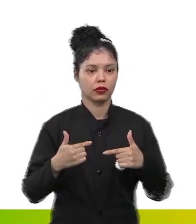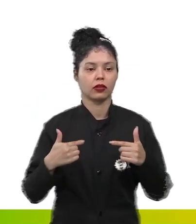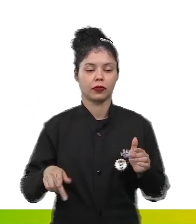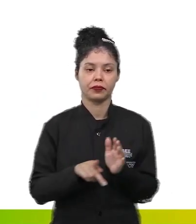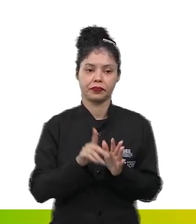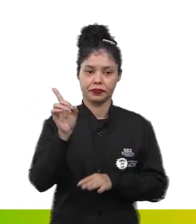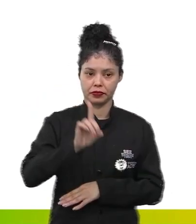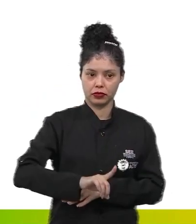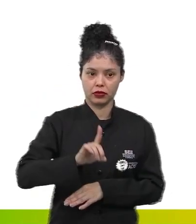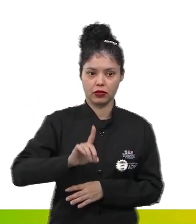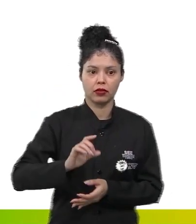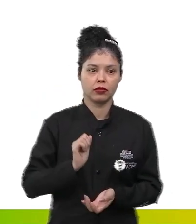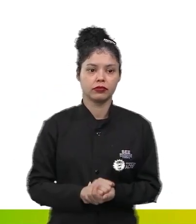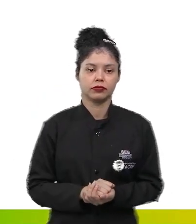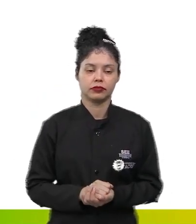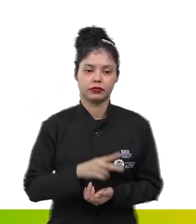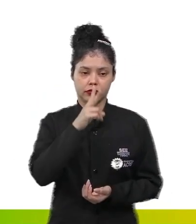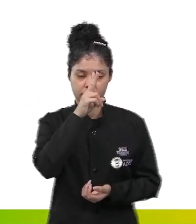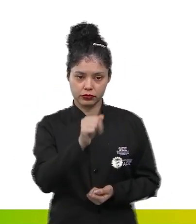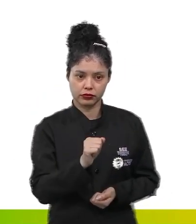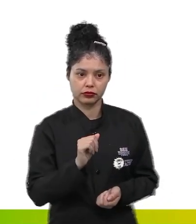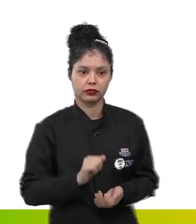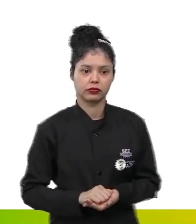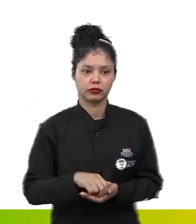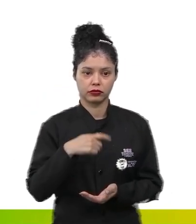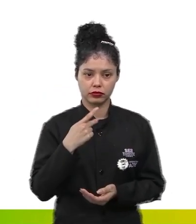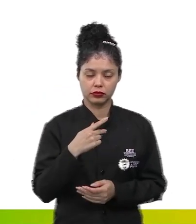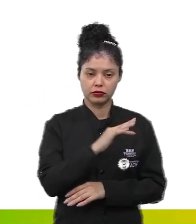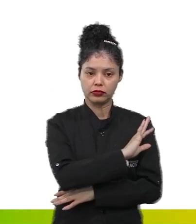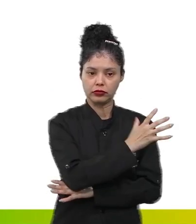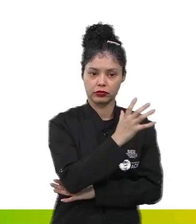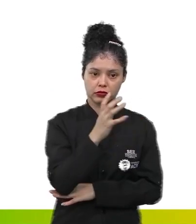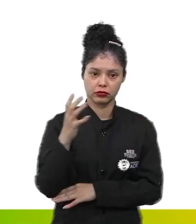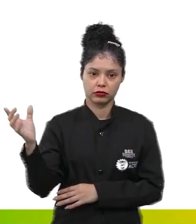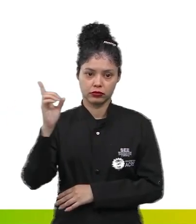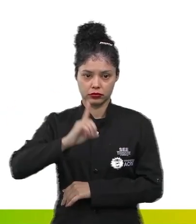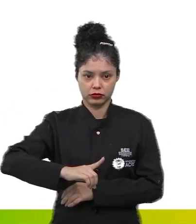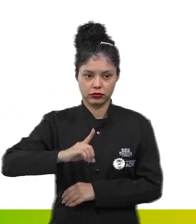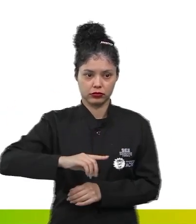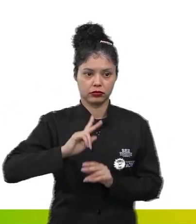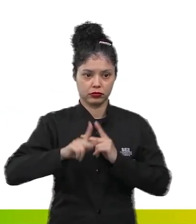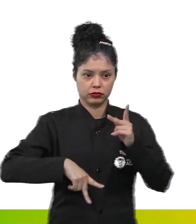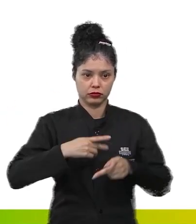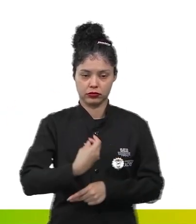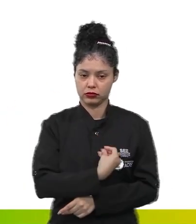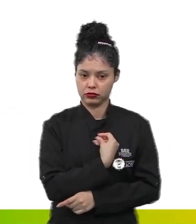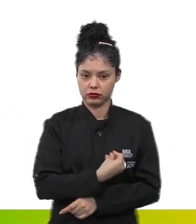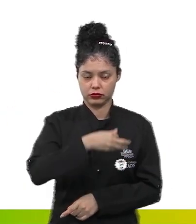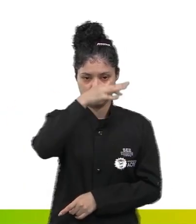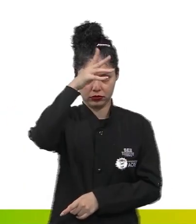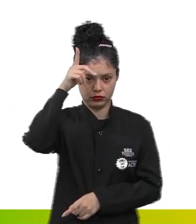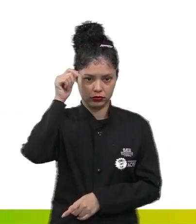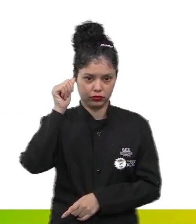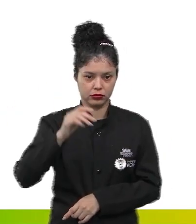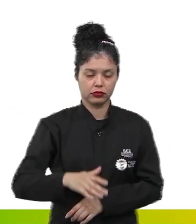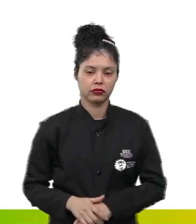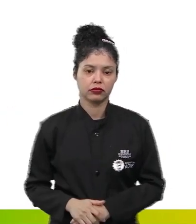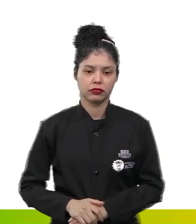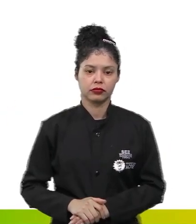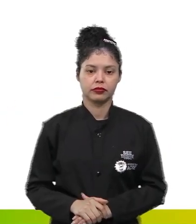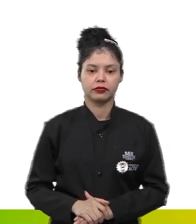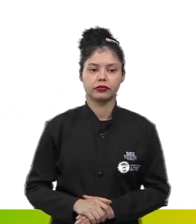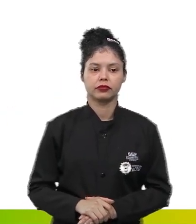por seus direitos fortaleceram a defesa da floresta e os direitos dos povos que vivem em